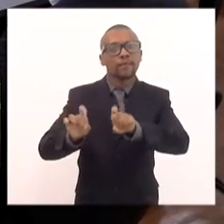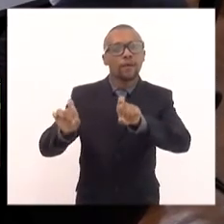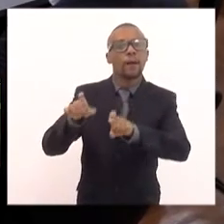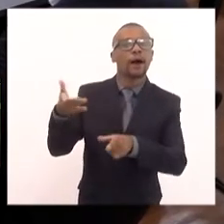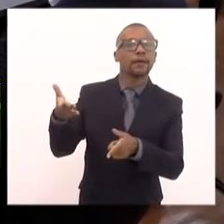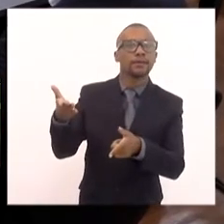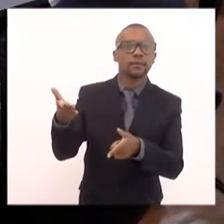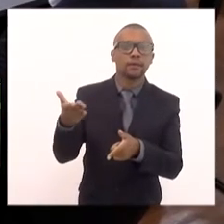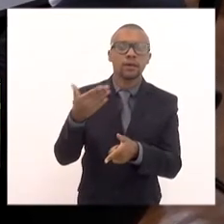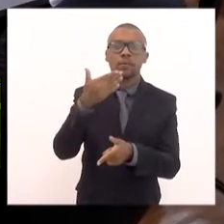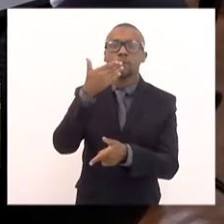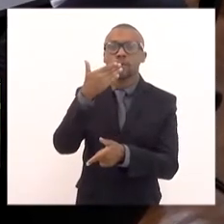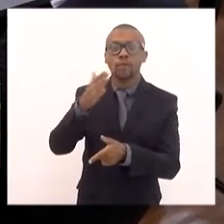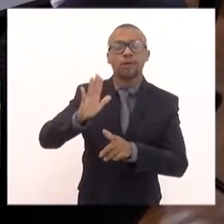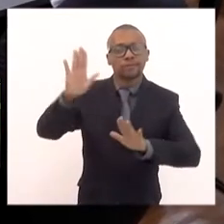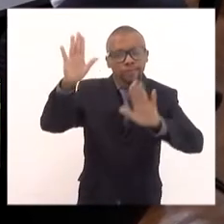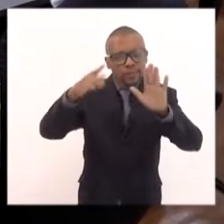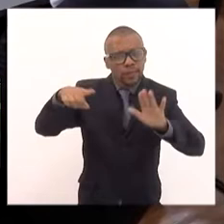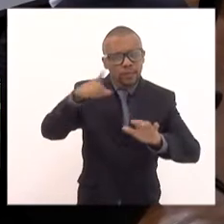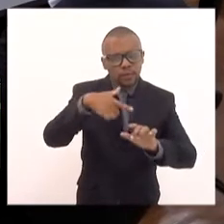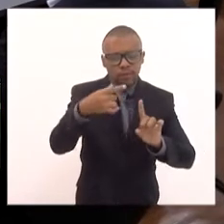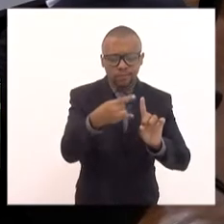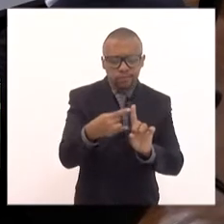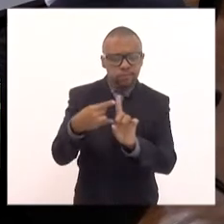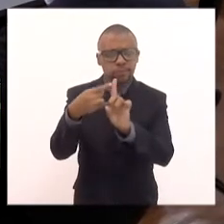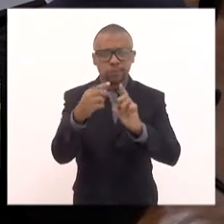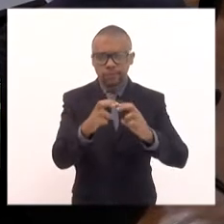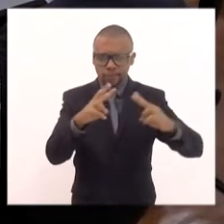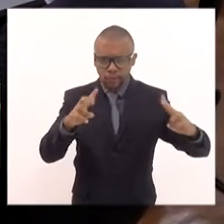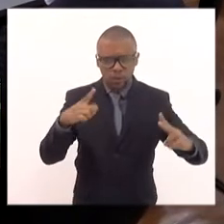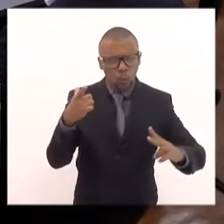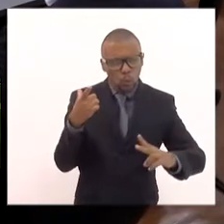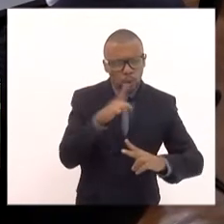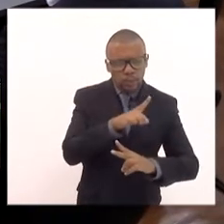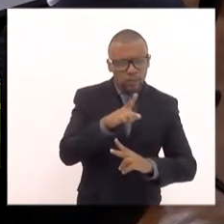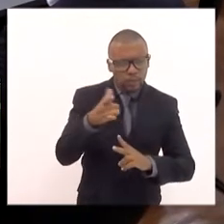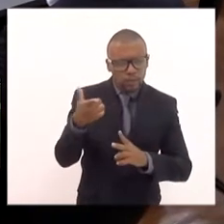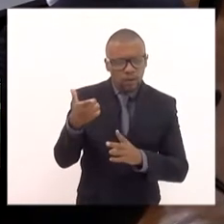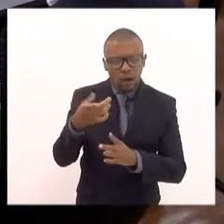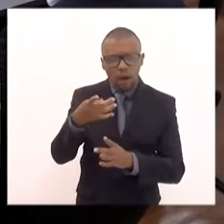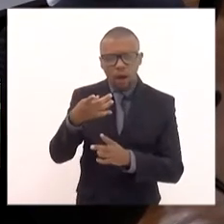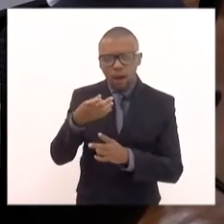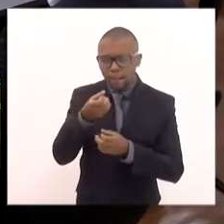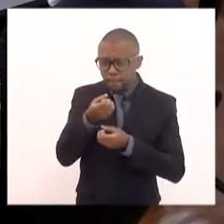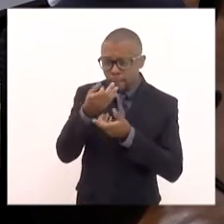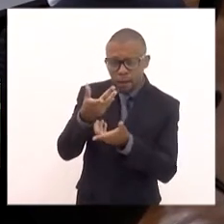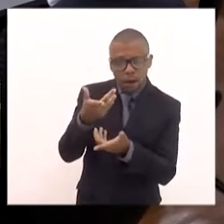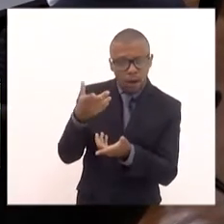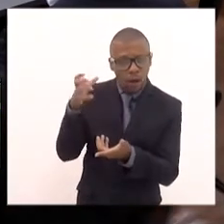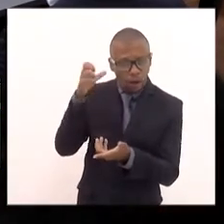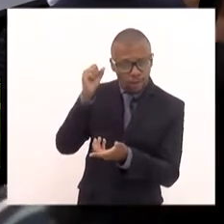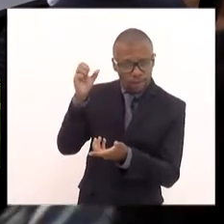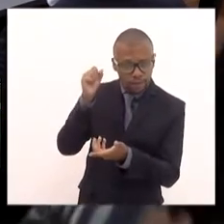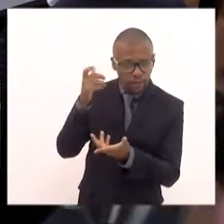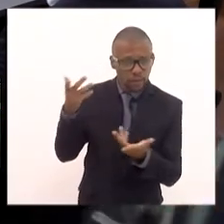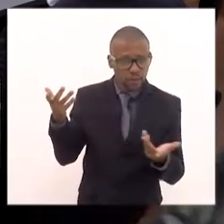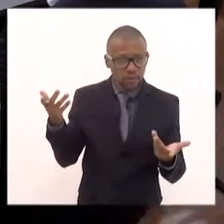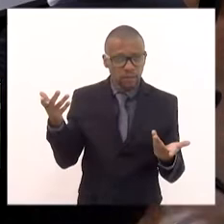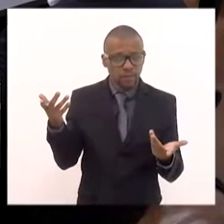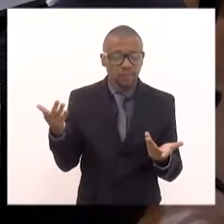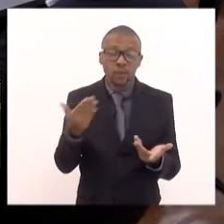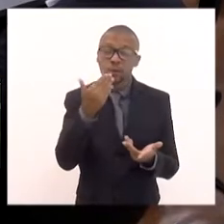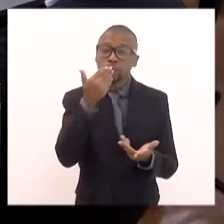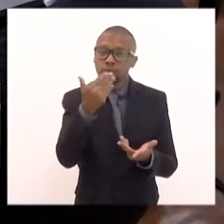Quem está virtualmente, está ouvindo a gente? Sim, estamos ouvindo bem, Valdec. Pois bem, então assim, eu só pediria que a gente